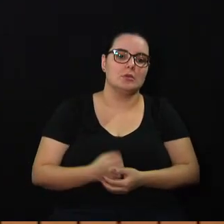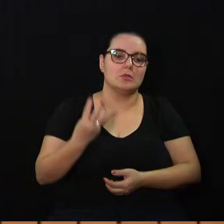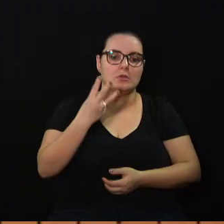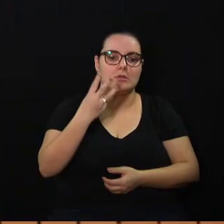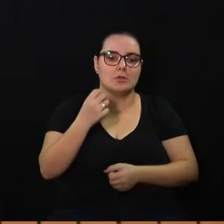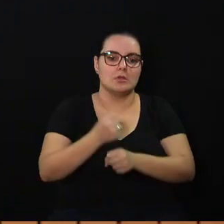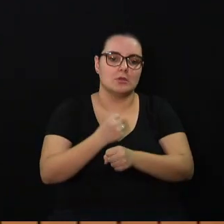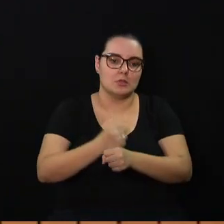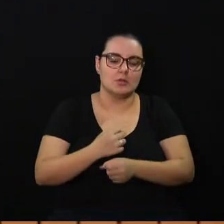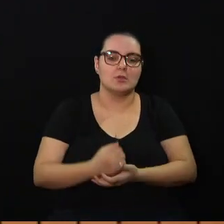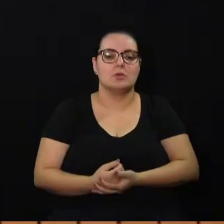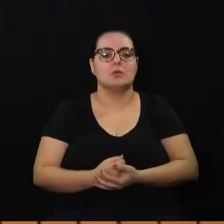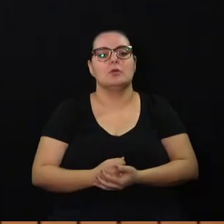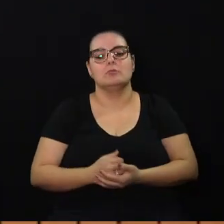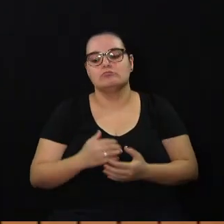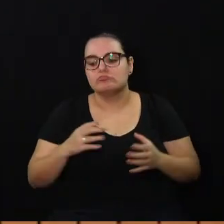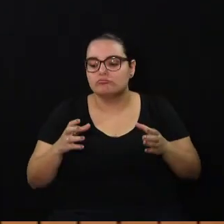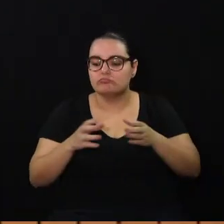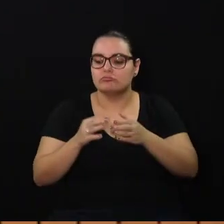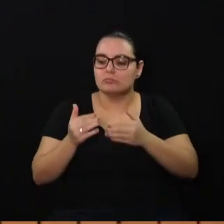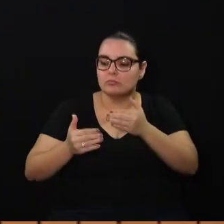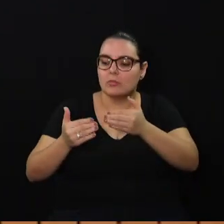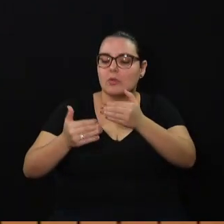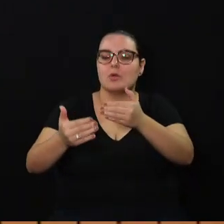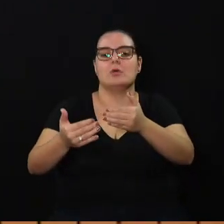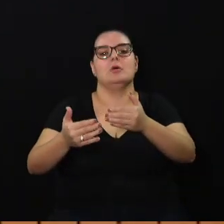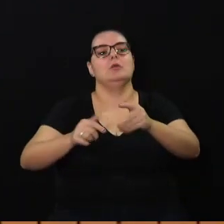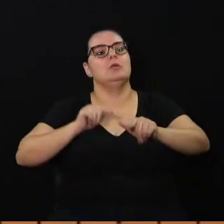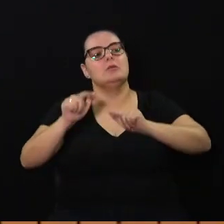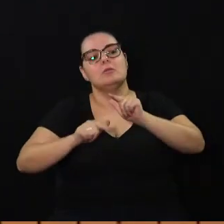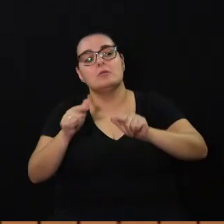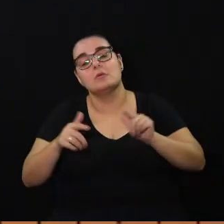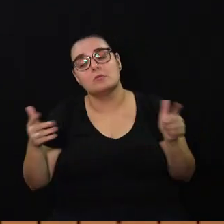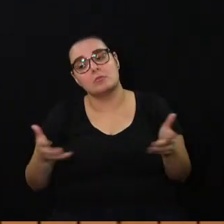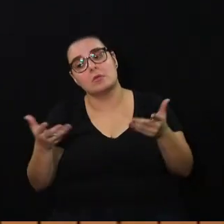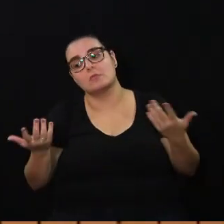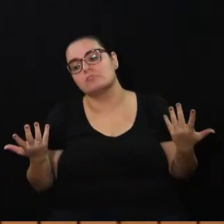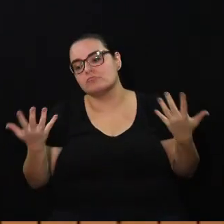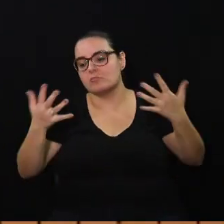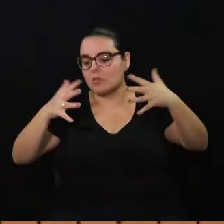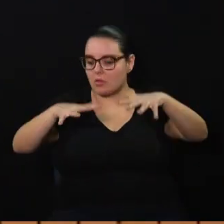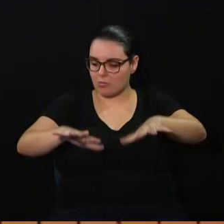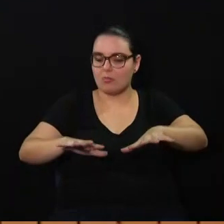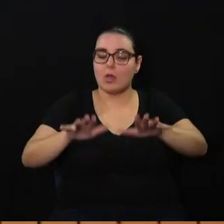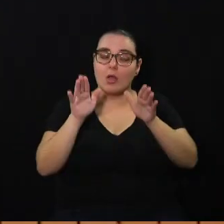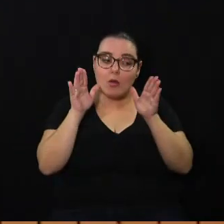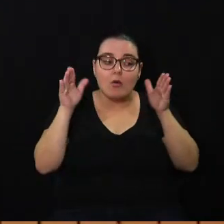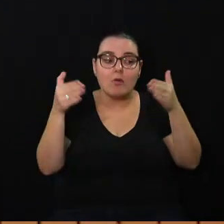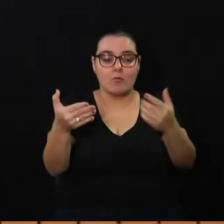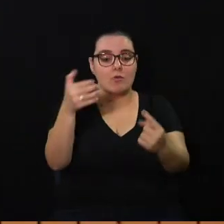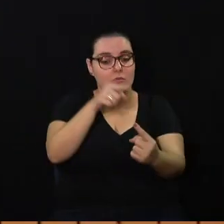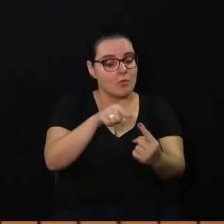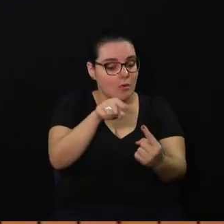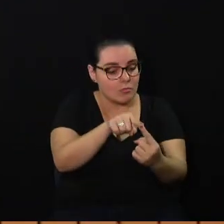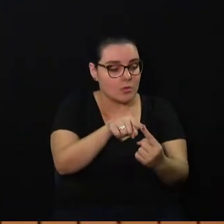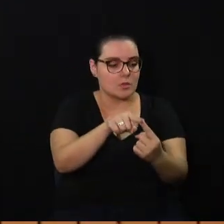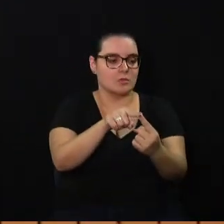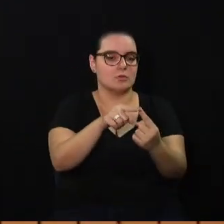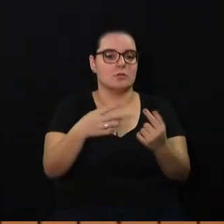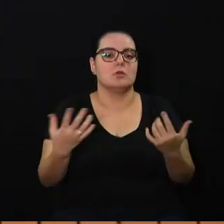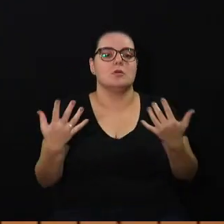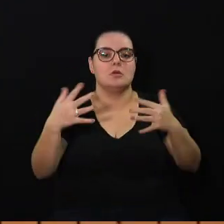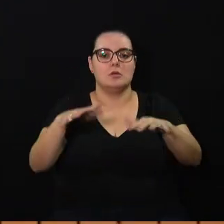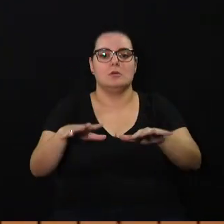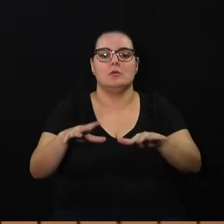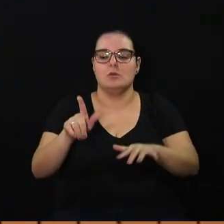quando eu assumi essa comissão vem tentando sempre trabalhar na inclusão acho que o foco nosso é este e gustavo já